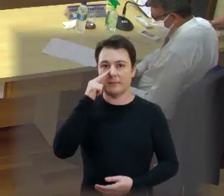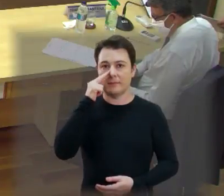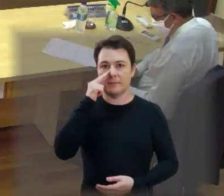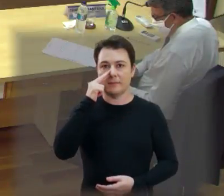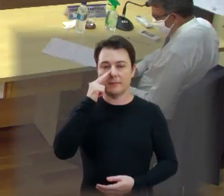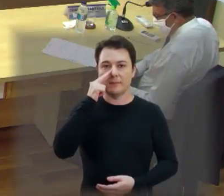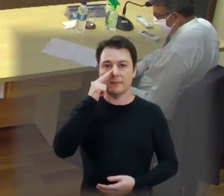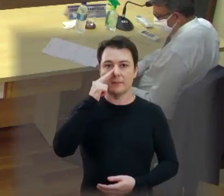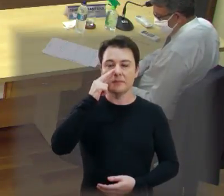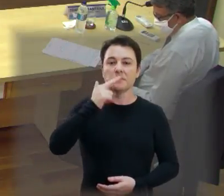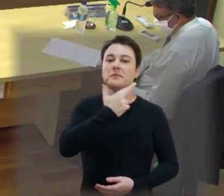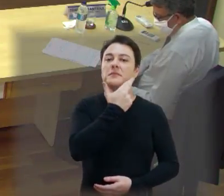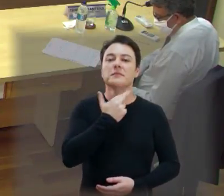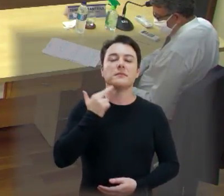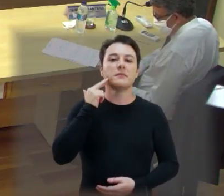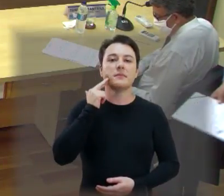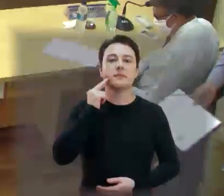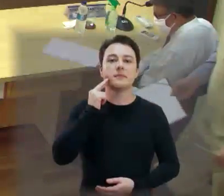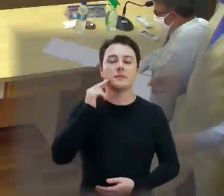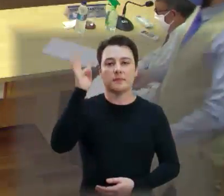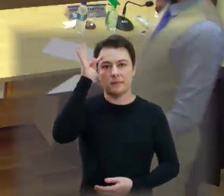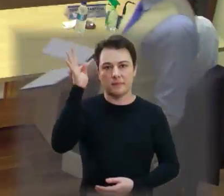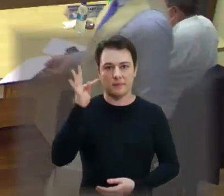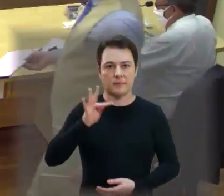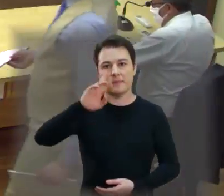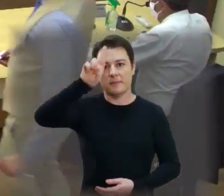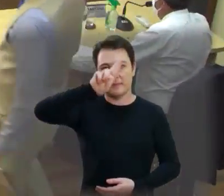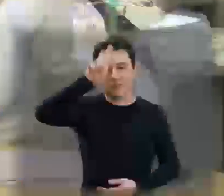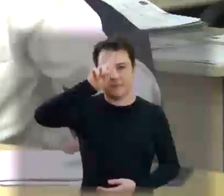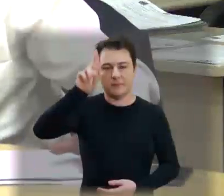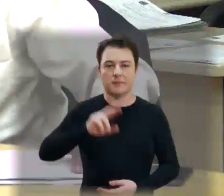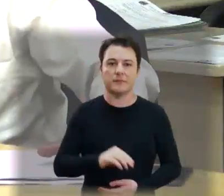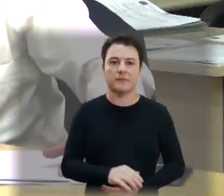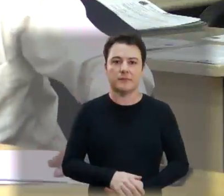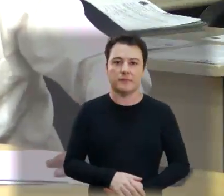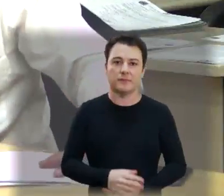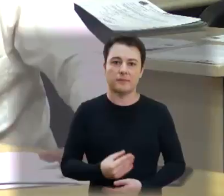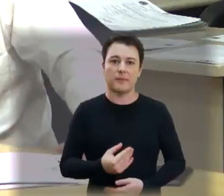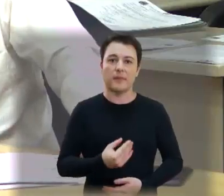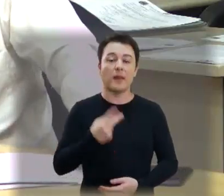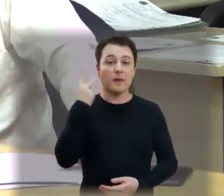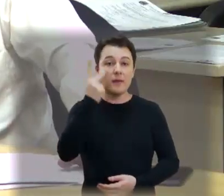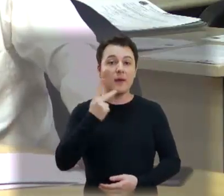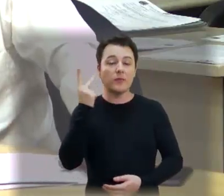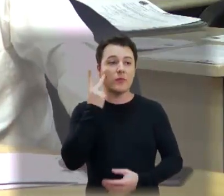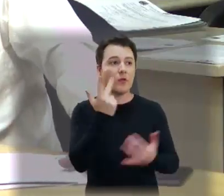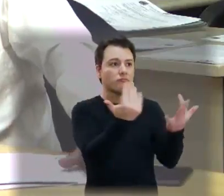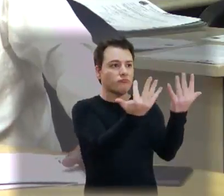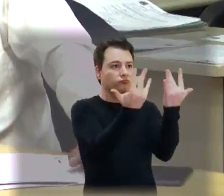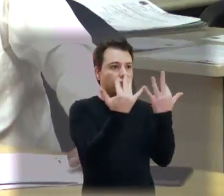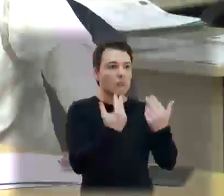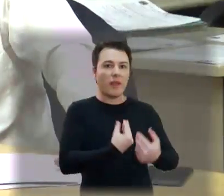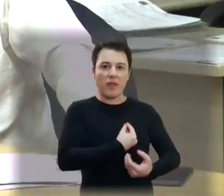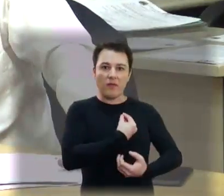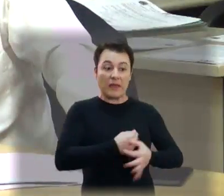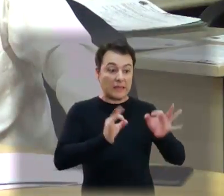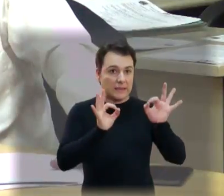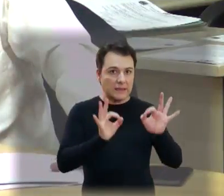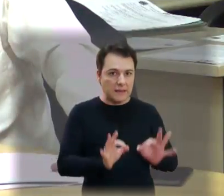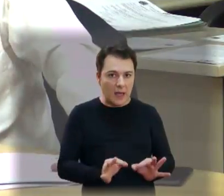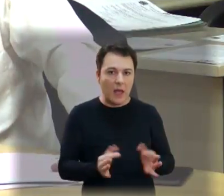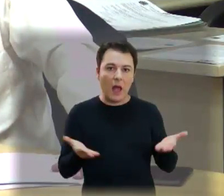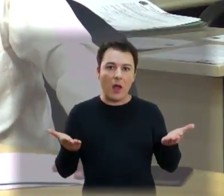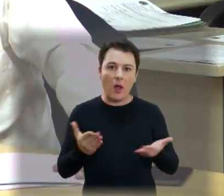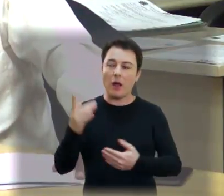Presente. Roger Mendes. Presente. Tainara Faria. Presente. Havendo o número regimental, sob a proteção de Deus, declaro abertos